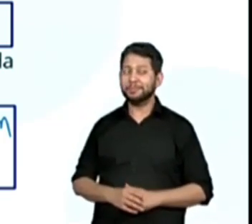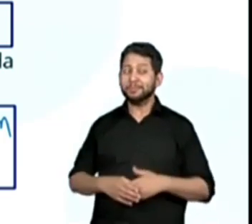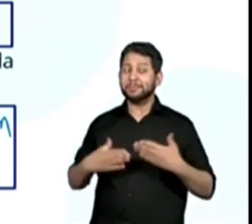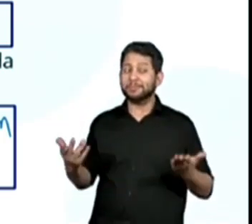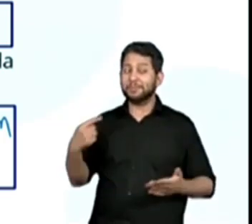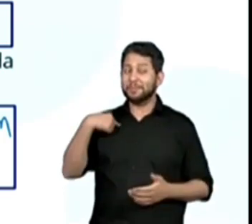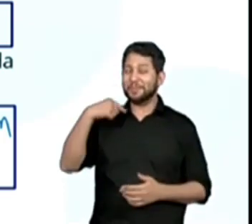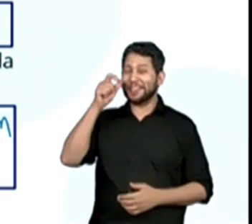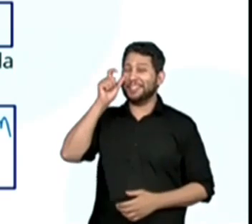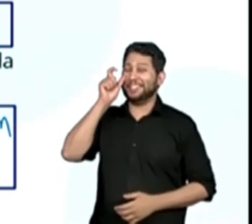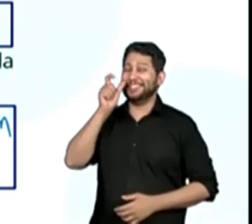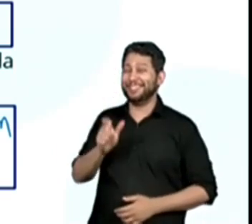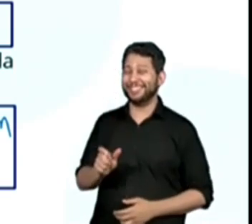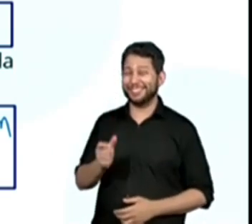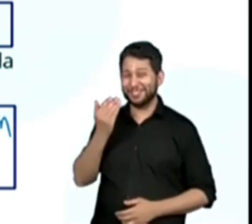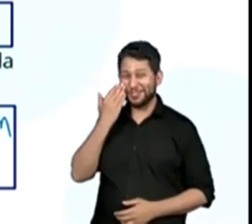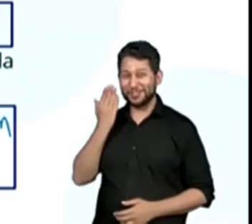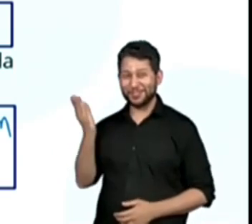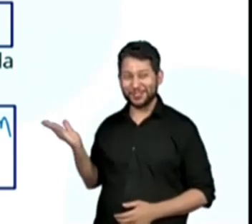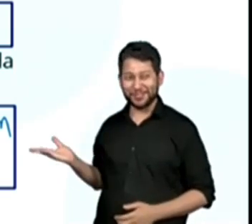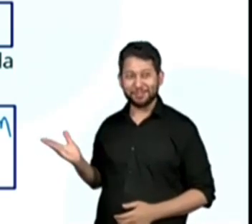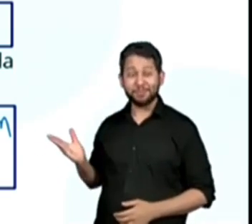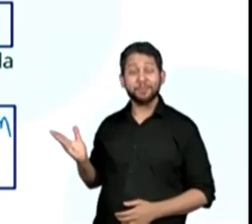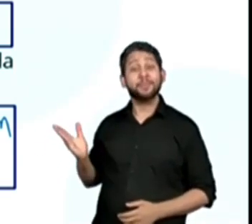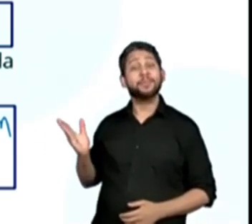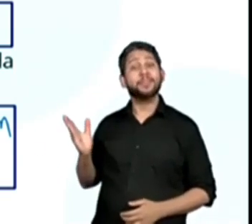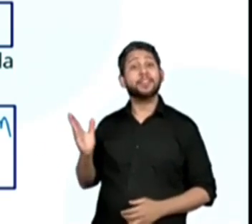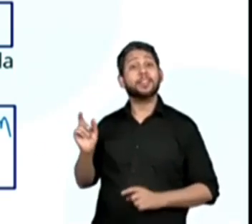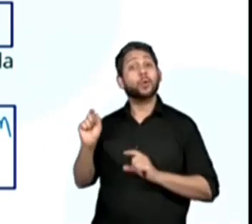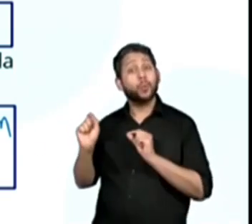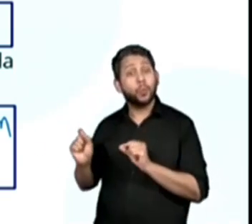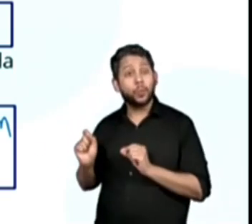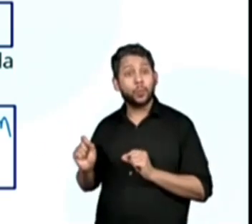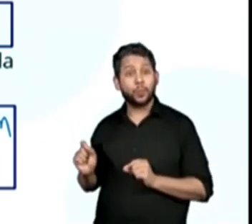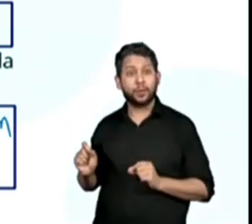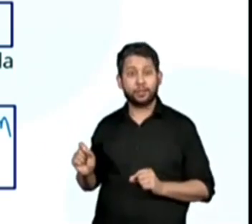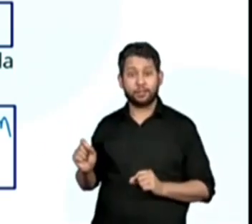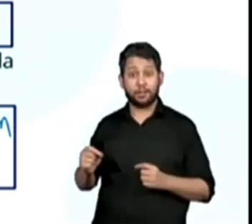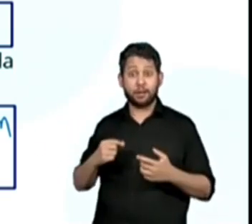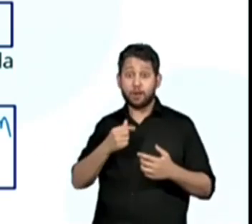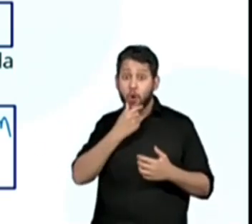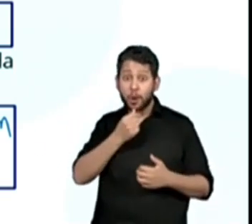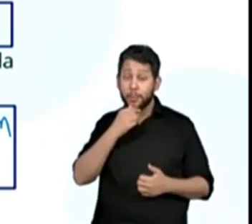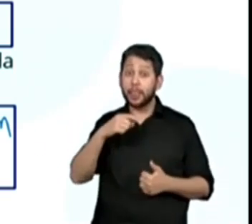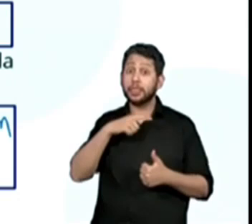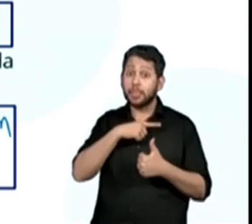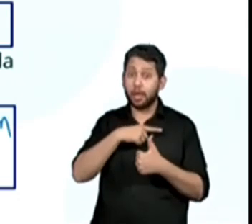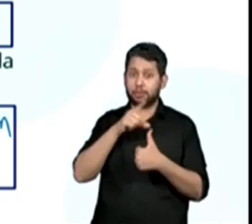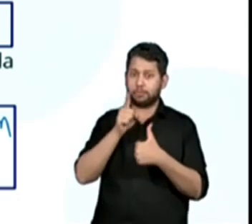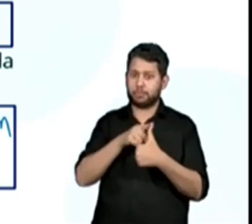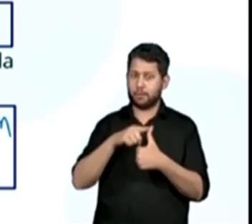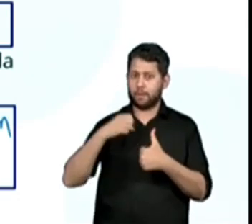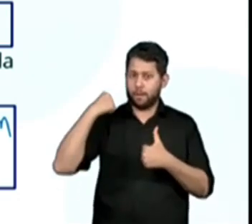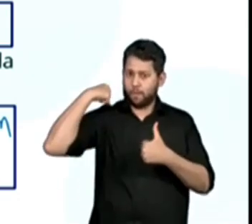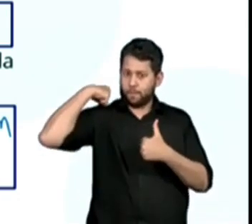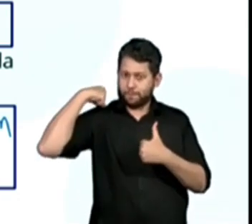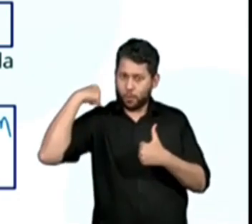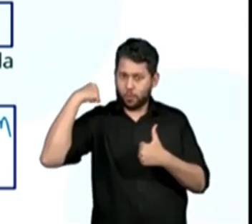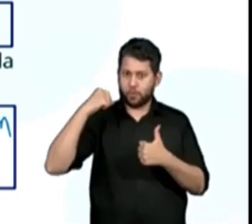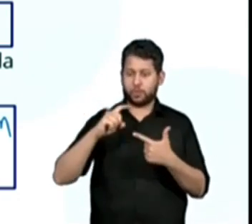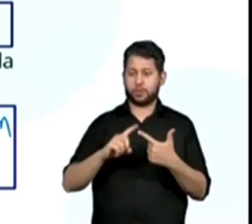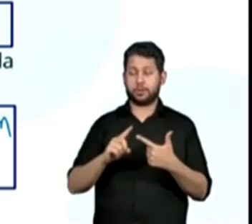E olha que interessante. Quando a gente coloca apenas essas características, nós estamos nos referindo ao